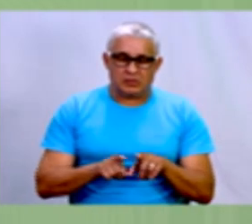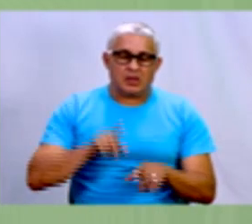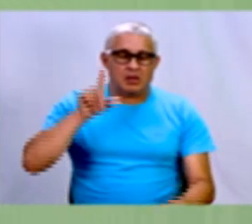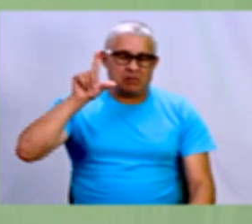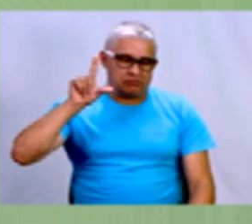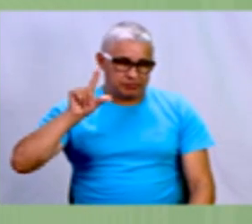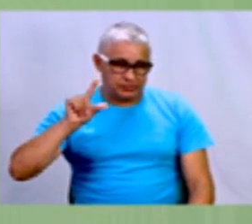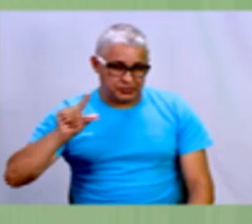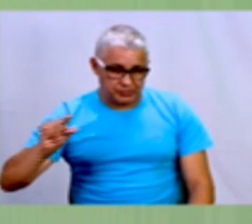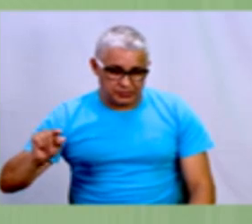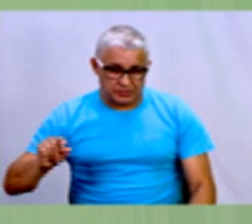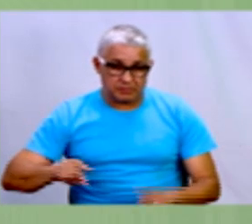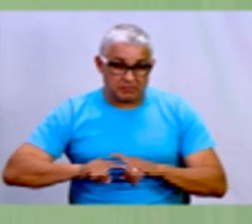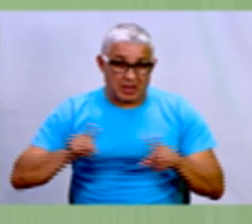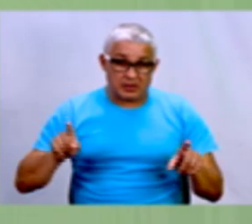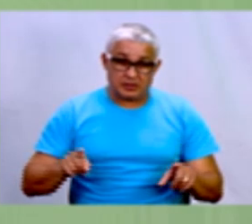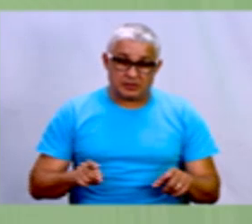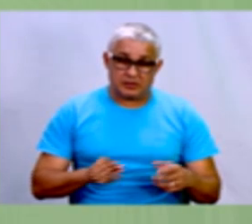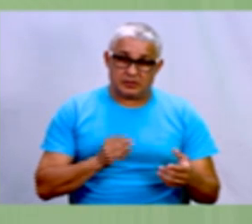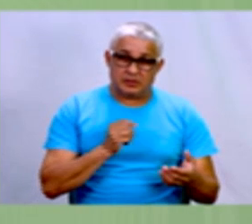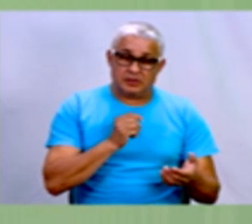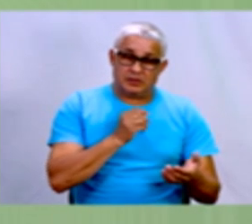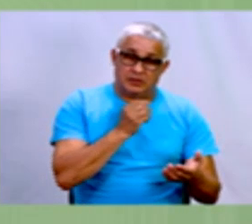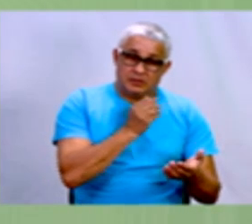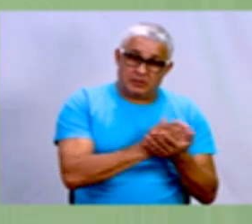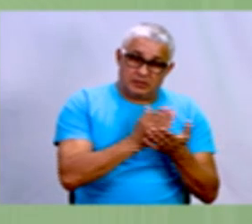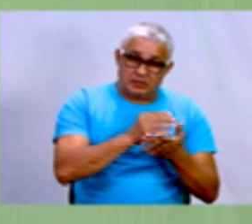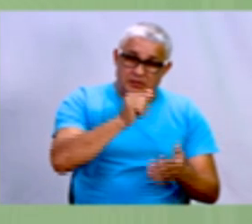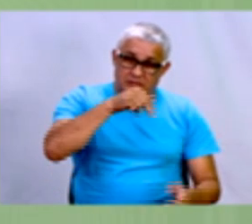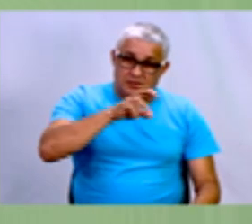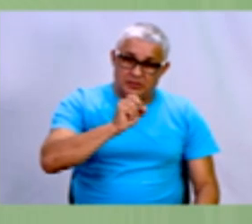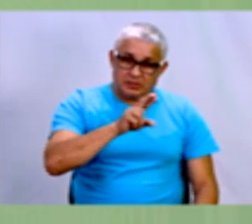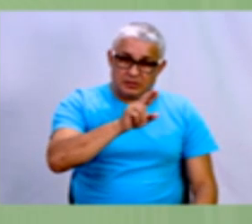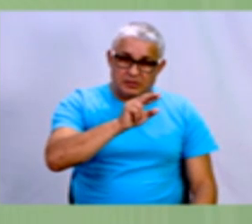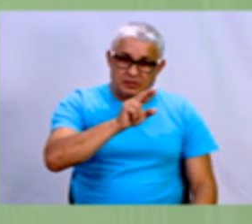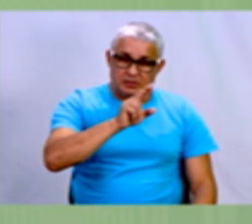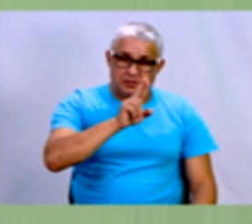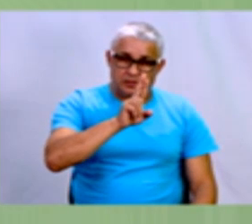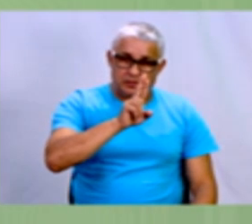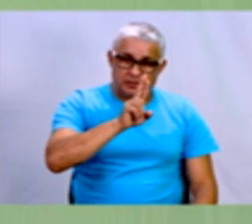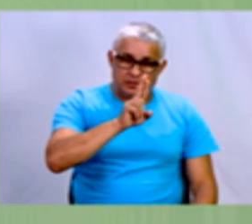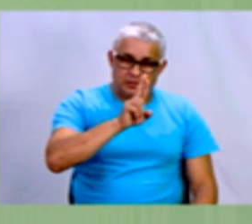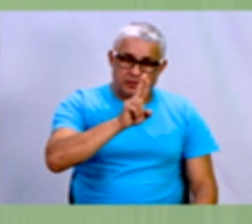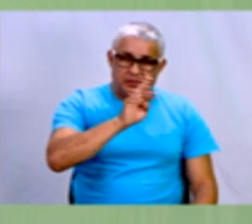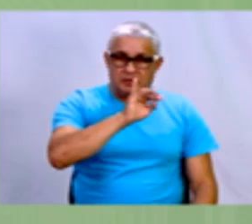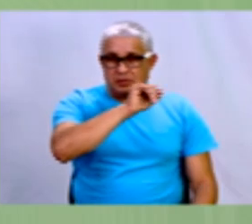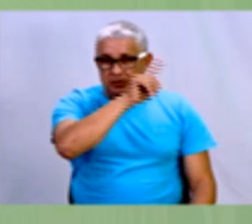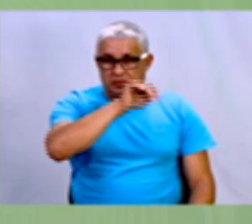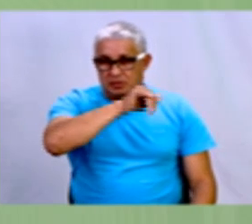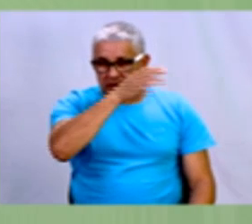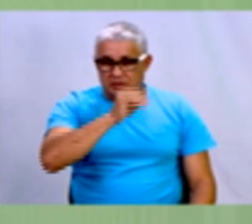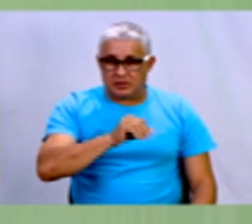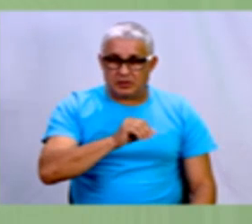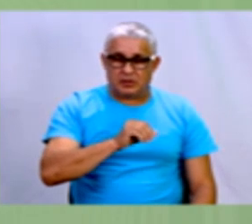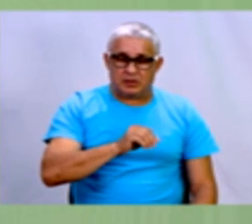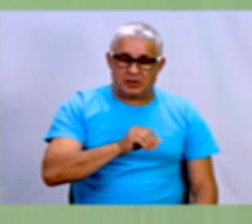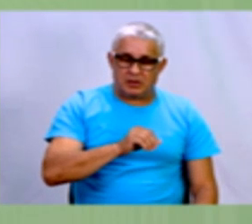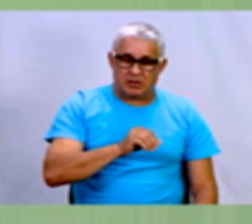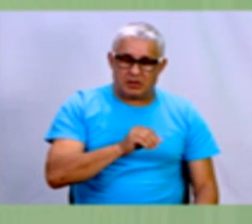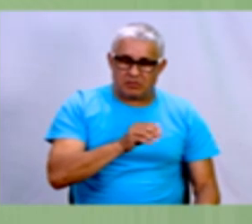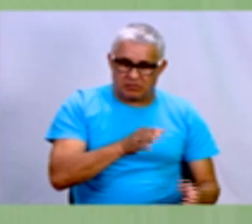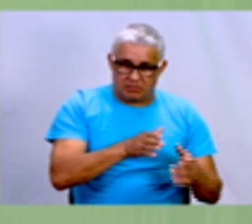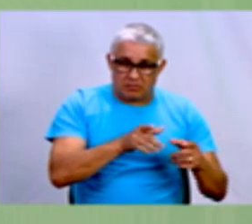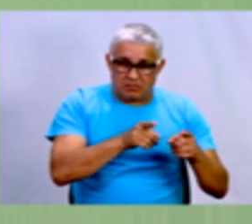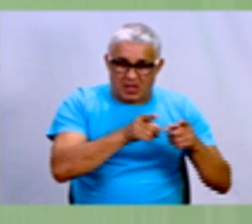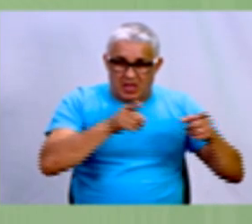diminuindo, só que o valor da minha amortização, ela está aumentando, tá? A diferença dos dois, o sistema saque,